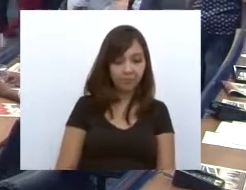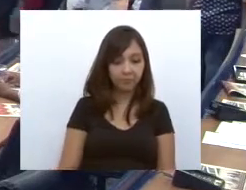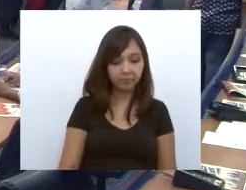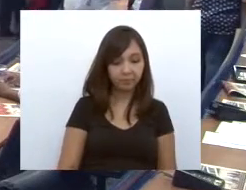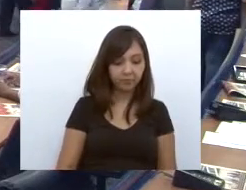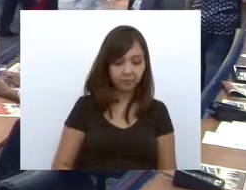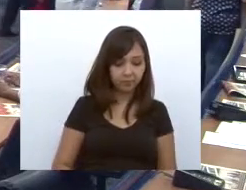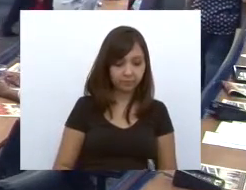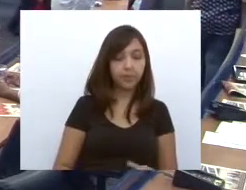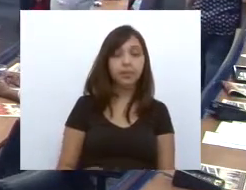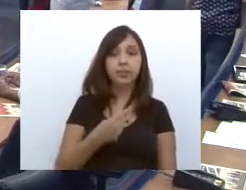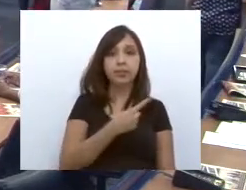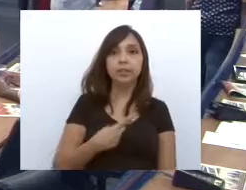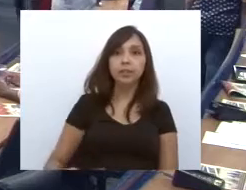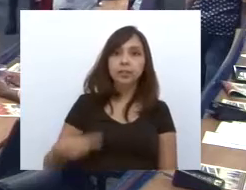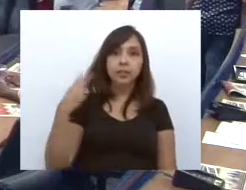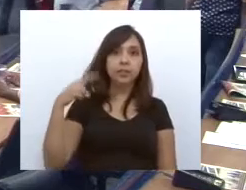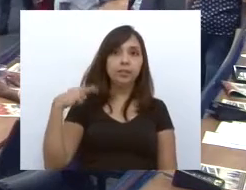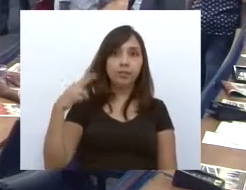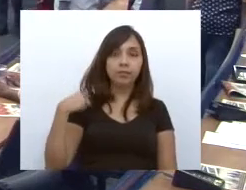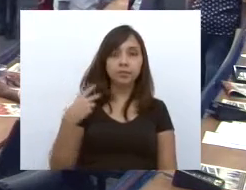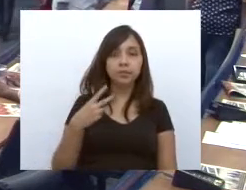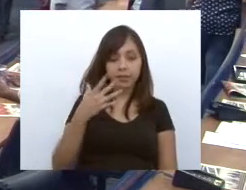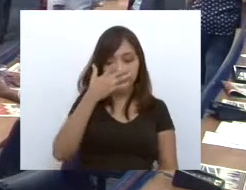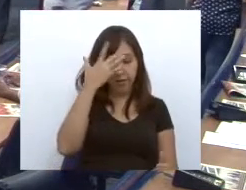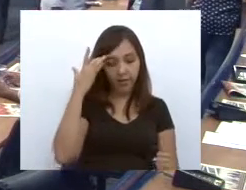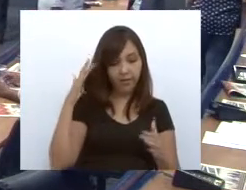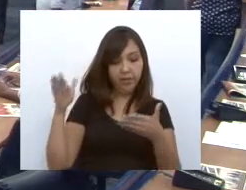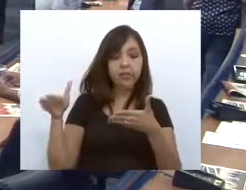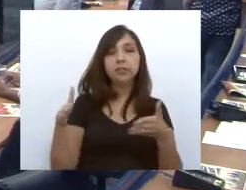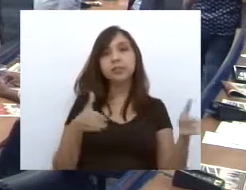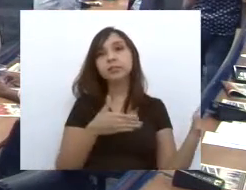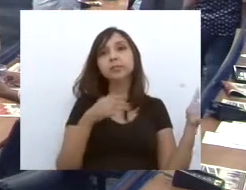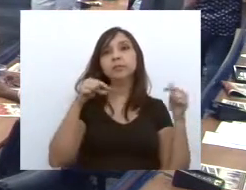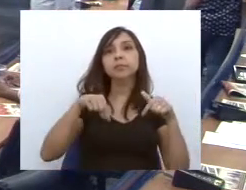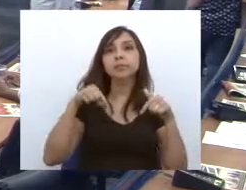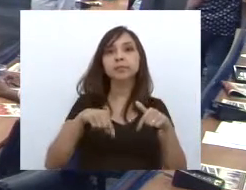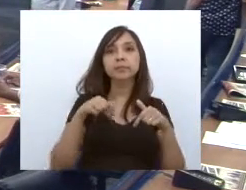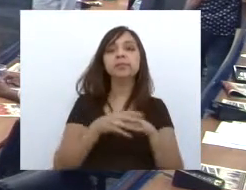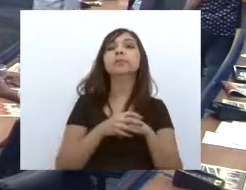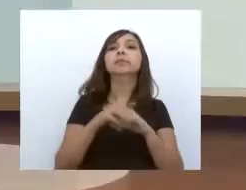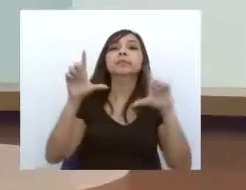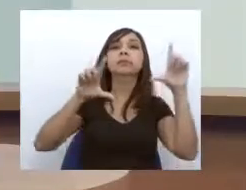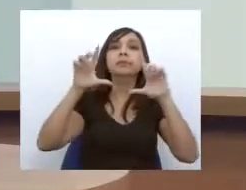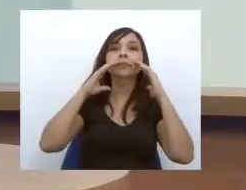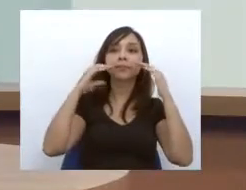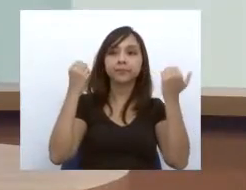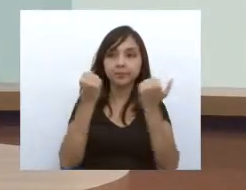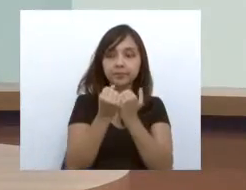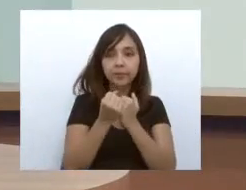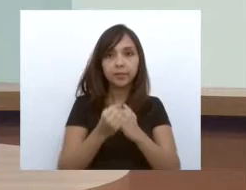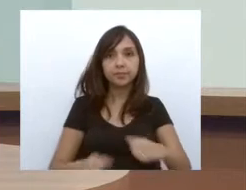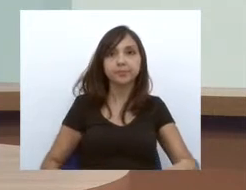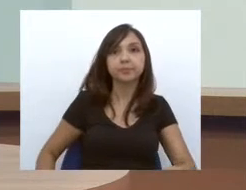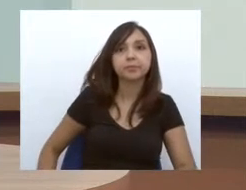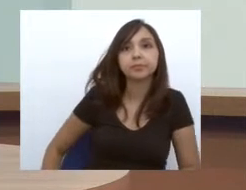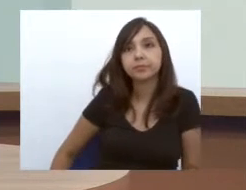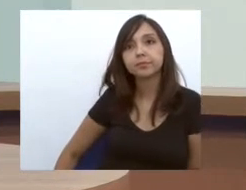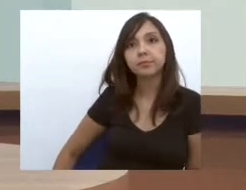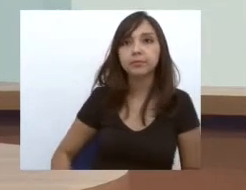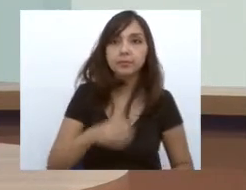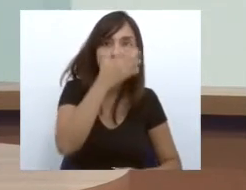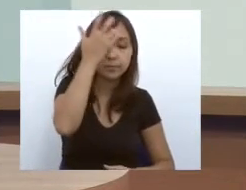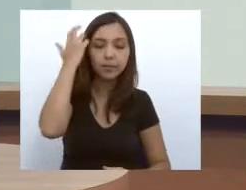Senhor presidente, senhores vereadores, público que nos acompanha aqui nas galerias e pela TV Câmara, eu não